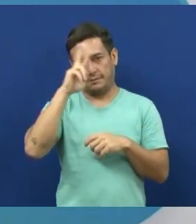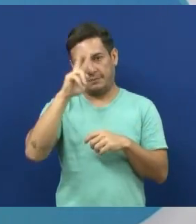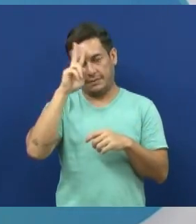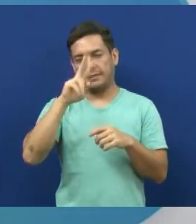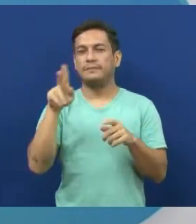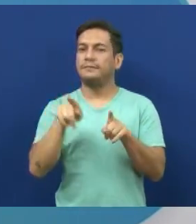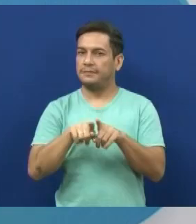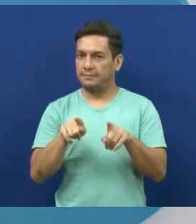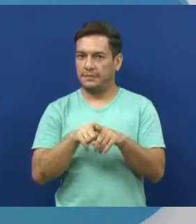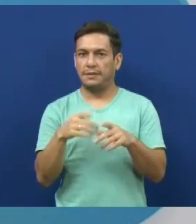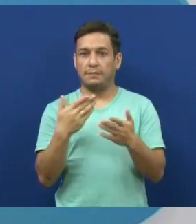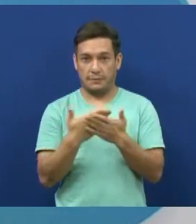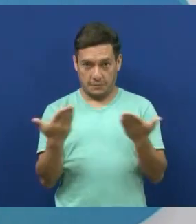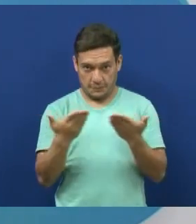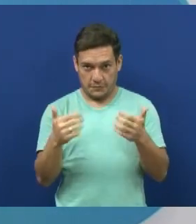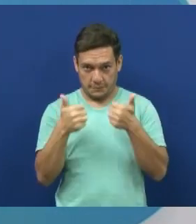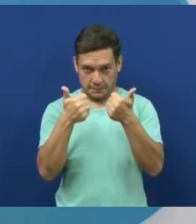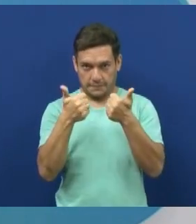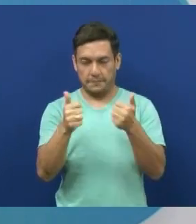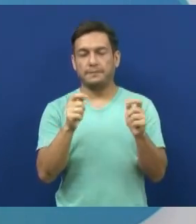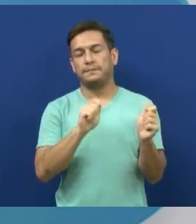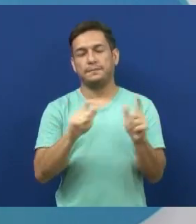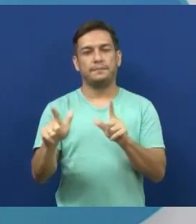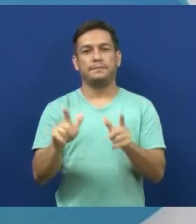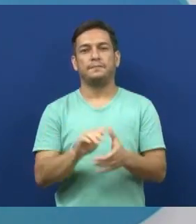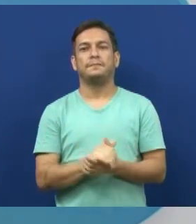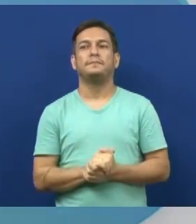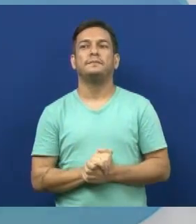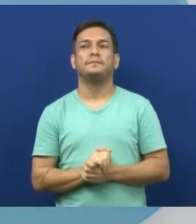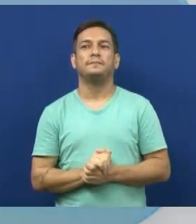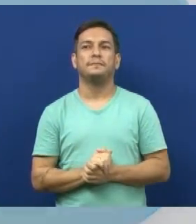de hoje, tudo bem? Vamos seguir no slide.